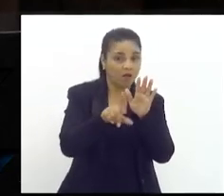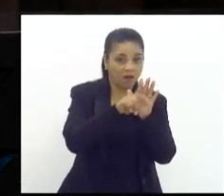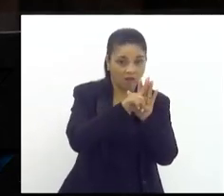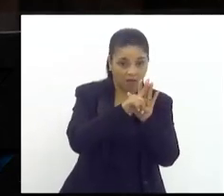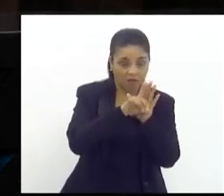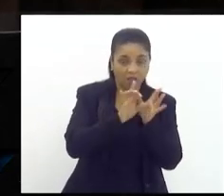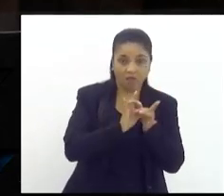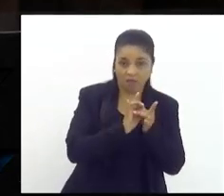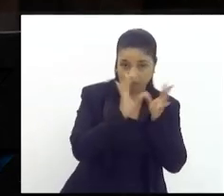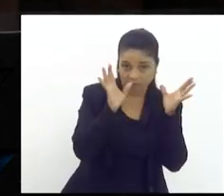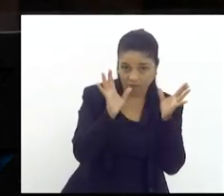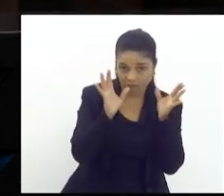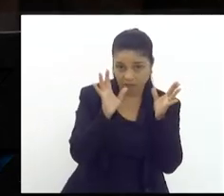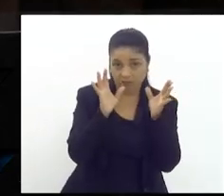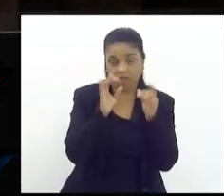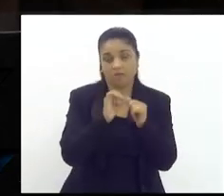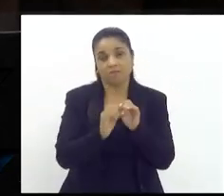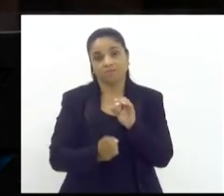autorizativo